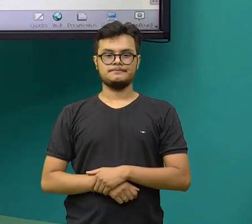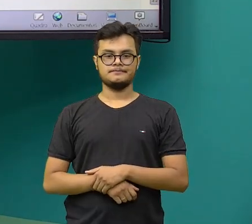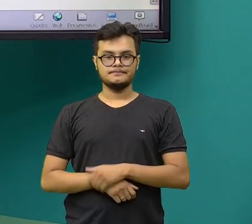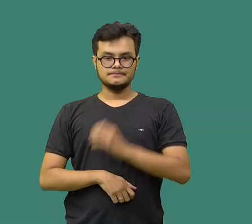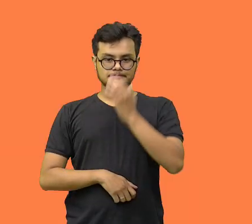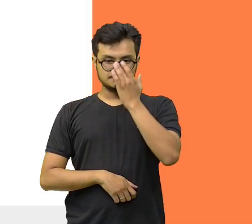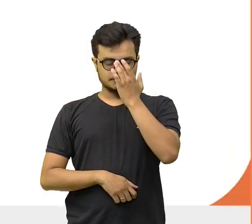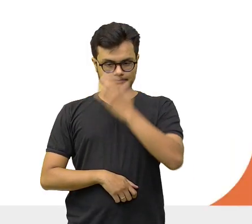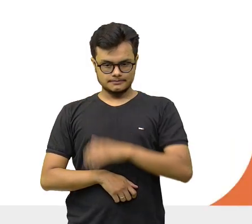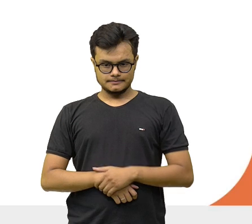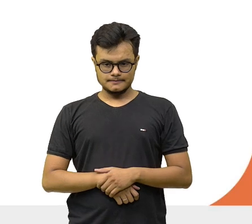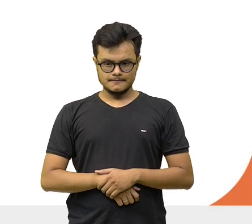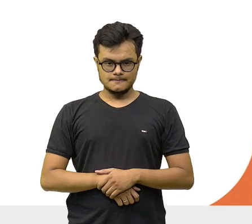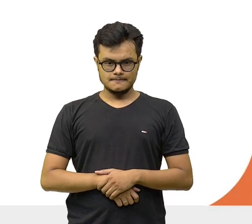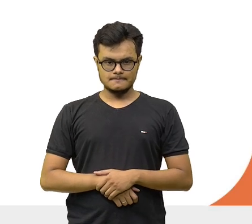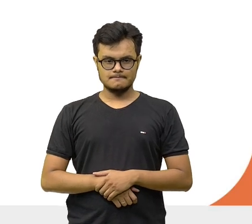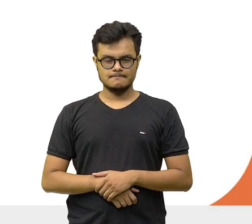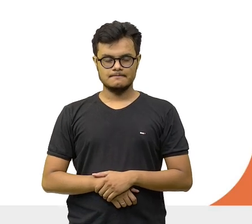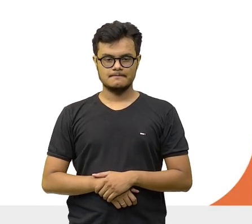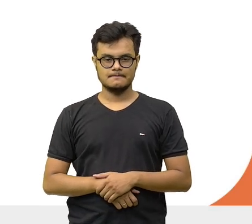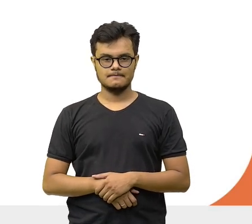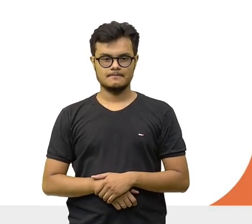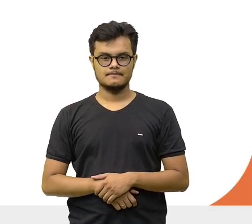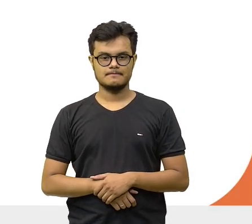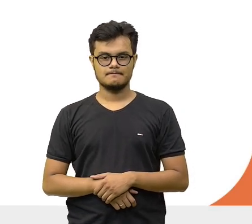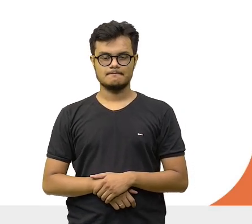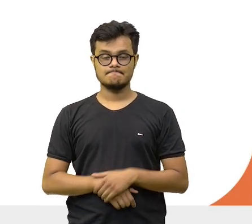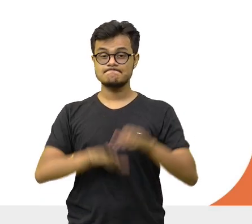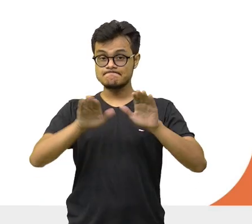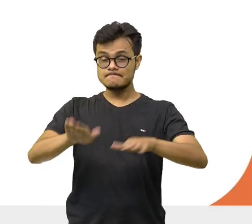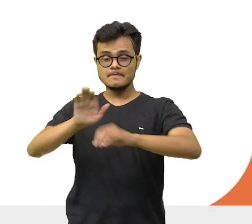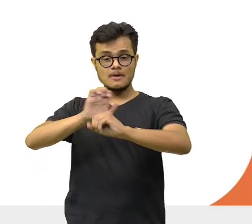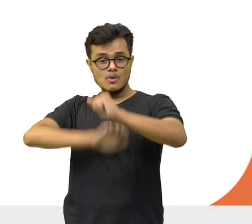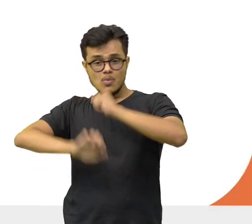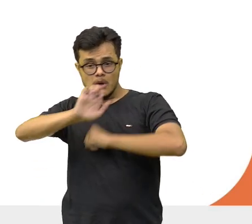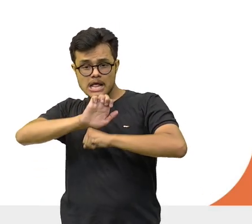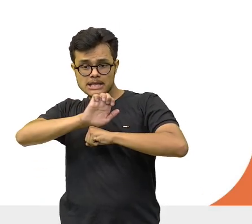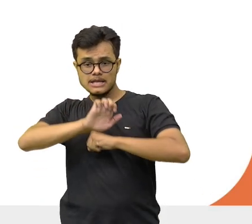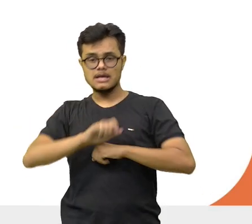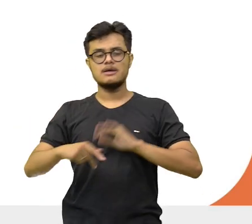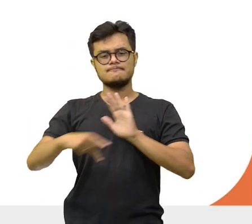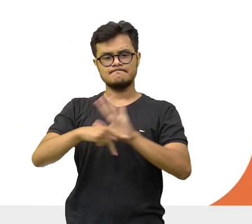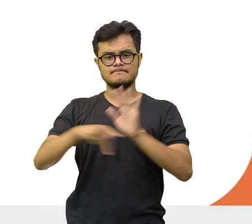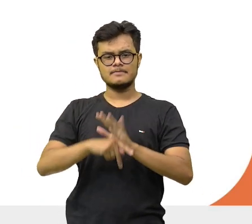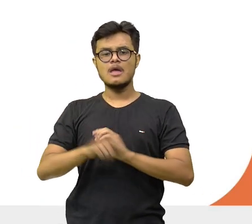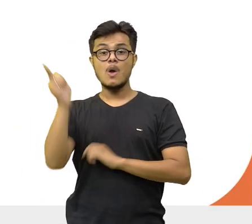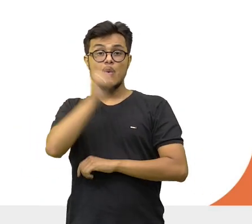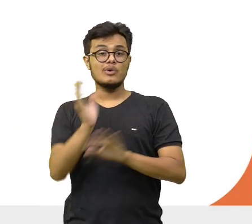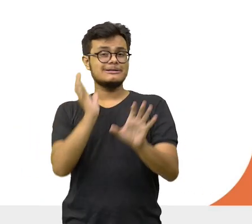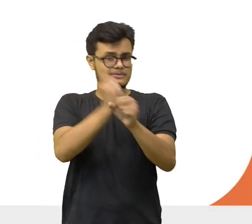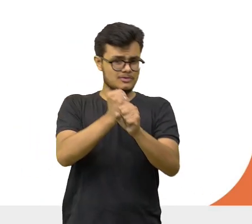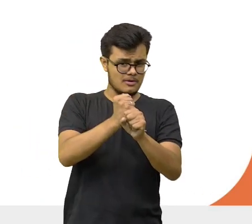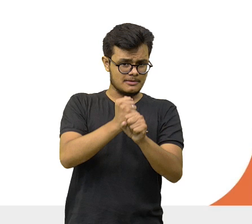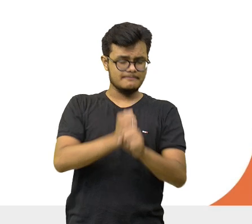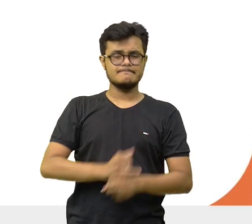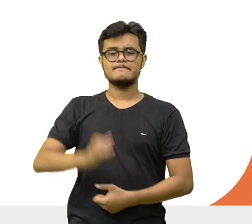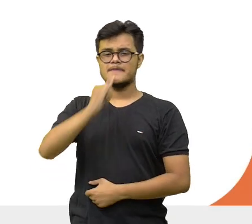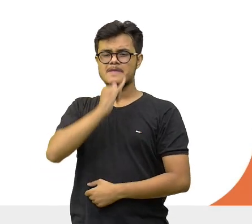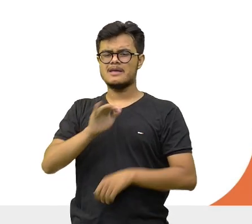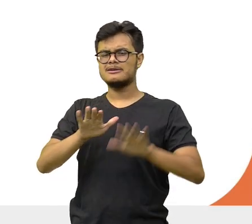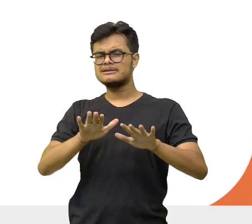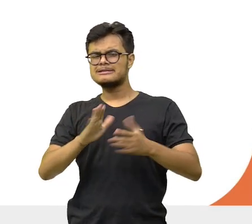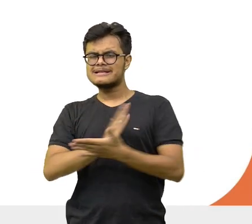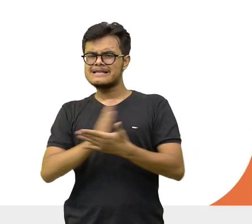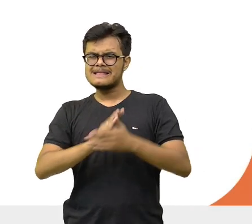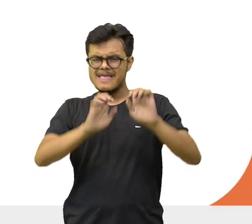eletrização. Eletrostática aqui, a carga do elétrico ela é quantizada por essa